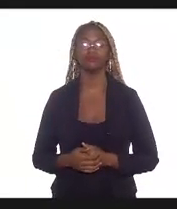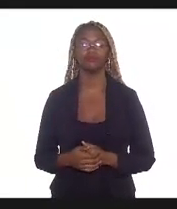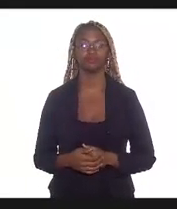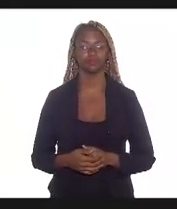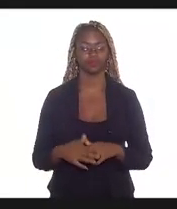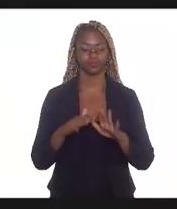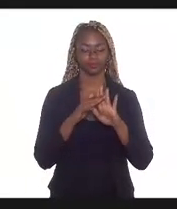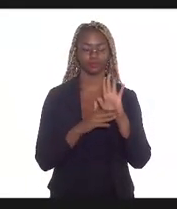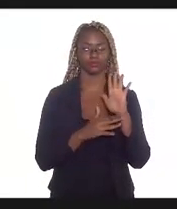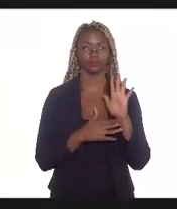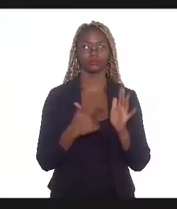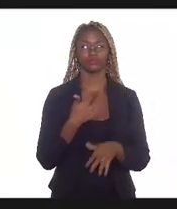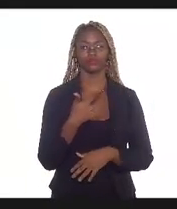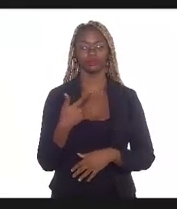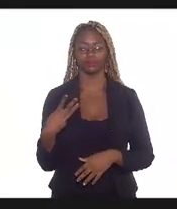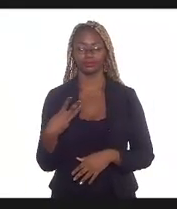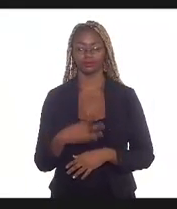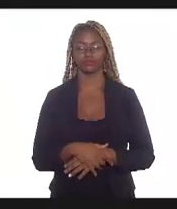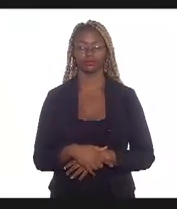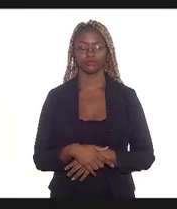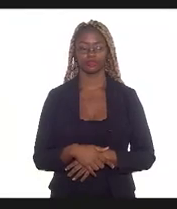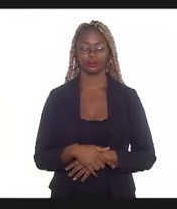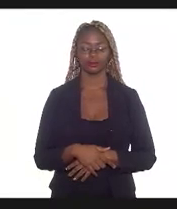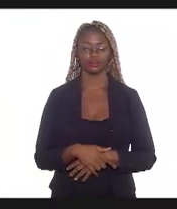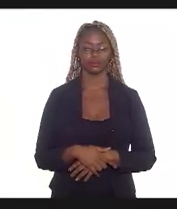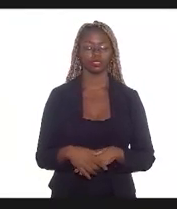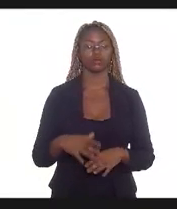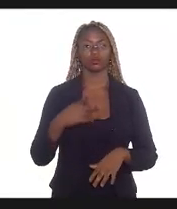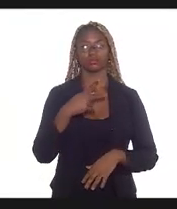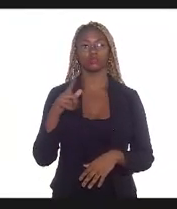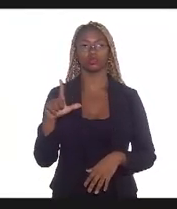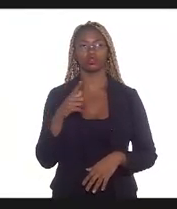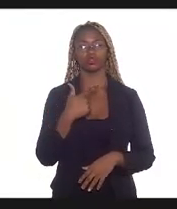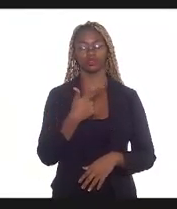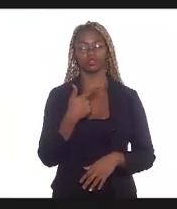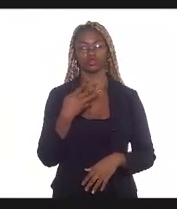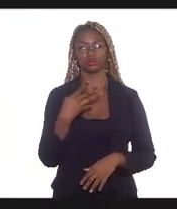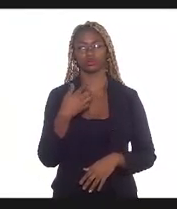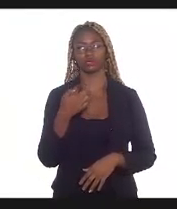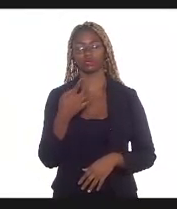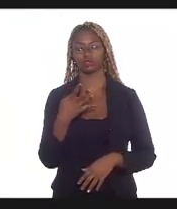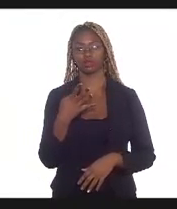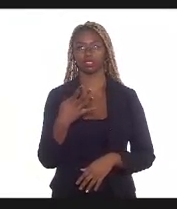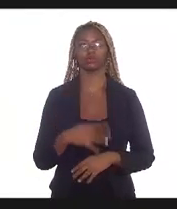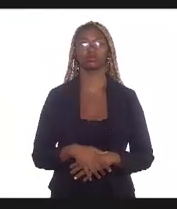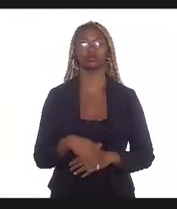23 da pauta é o projeto de lei 474/2019, autoria do deputado Fábio Silva.